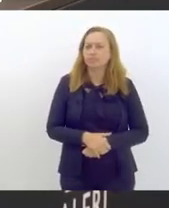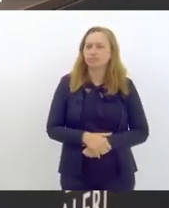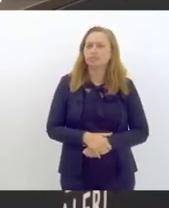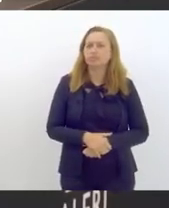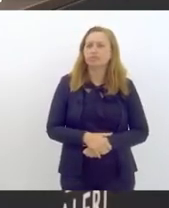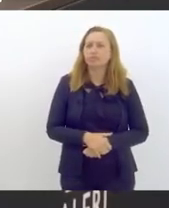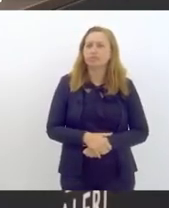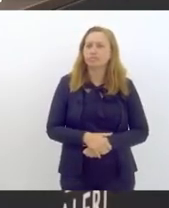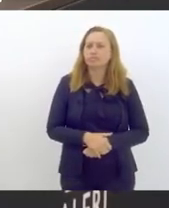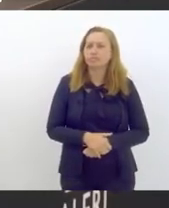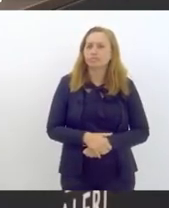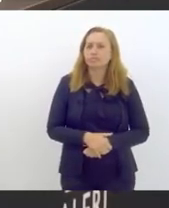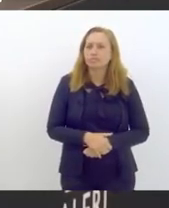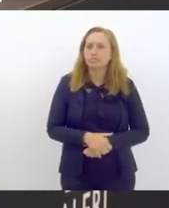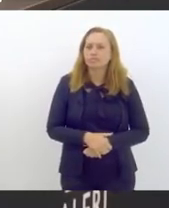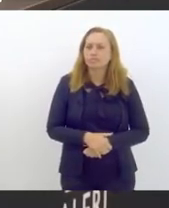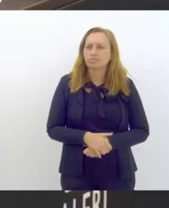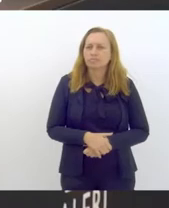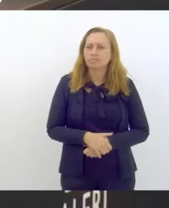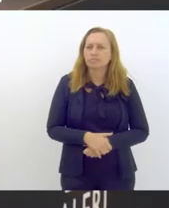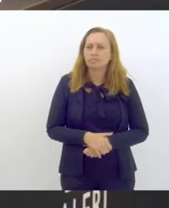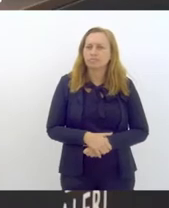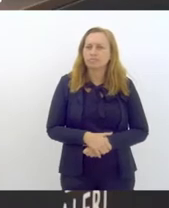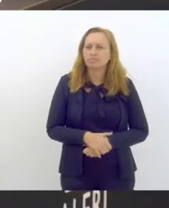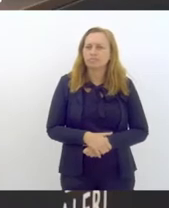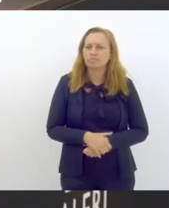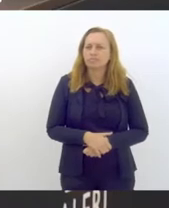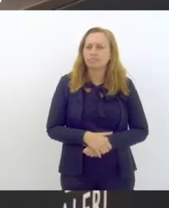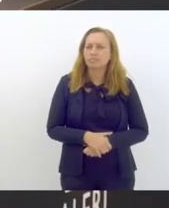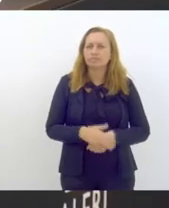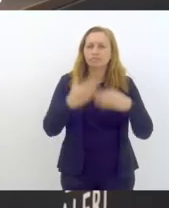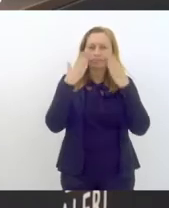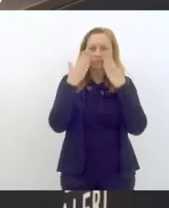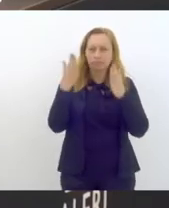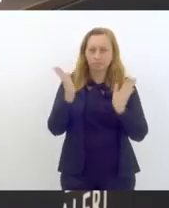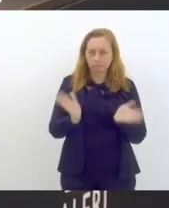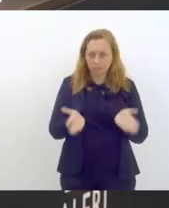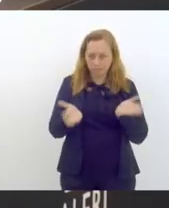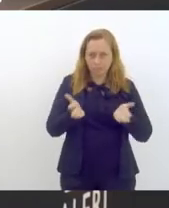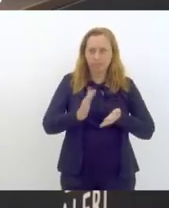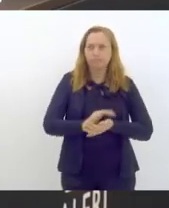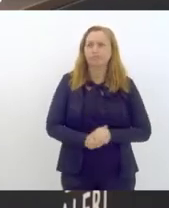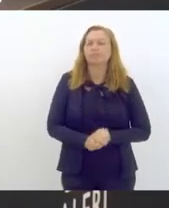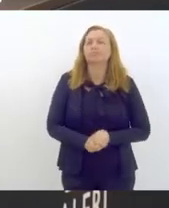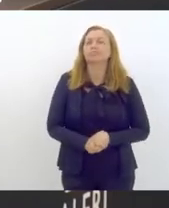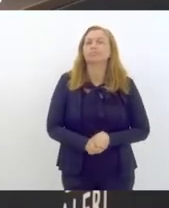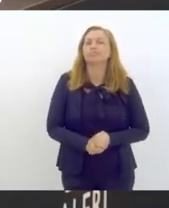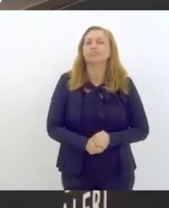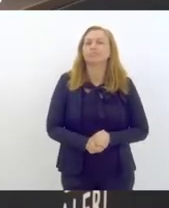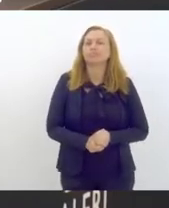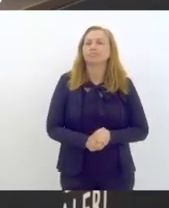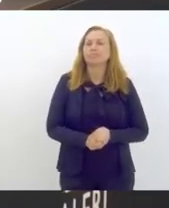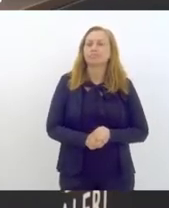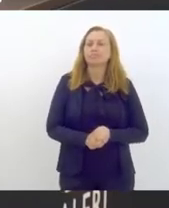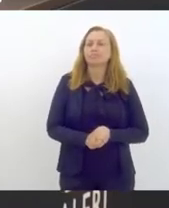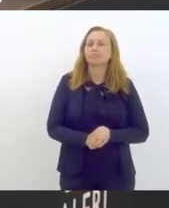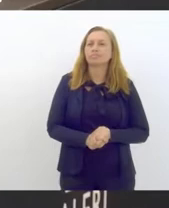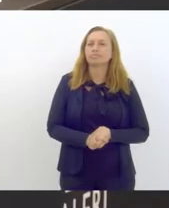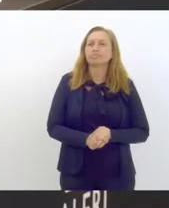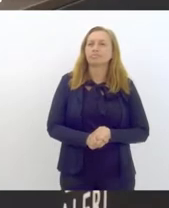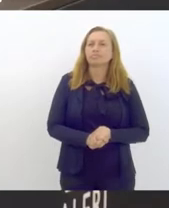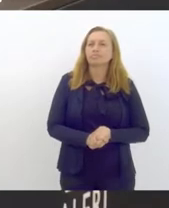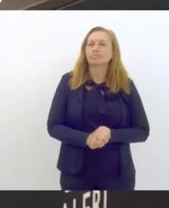tem muito a ver com o que a gente está aqui apresentando hoje. A gente é destinado